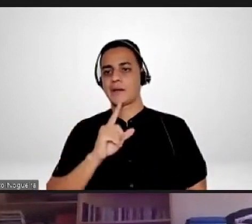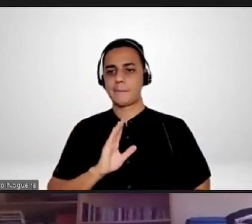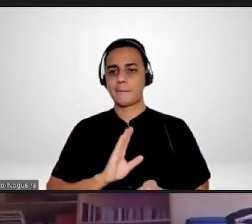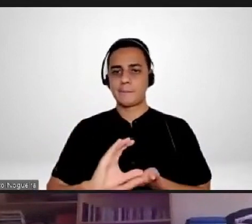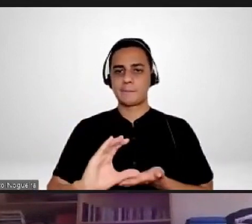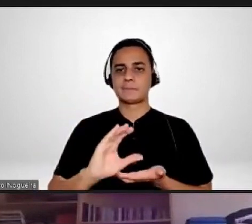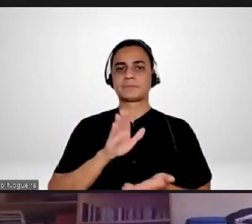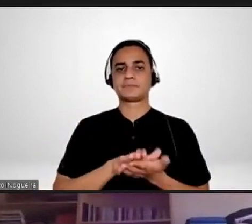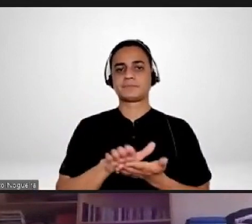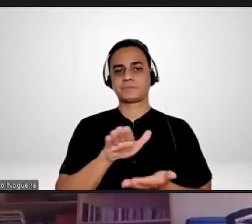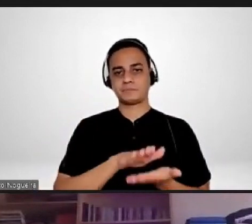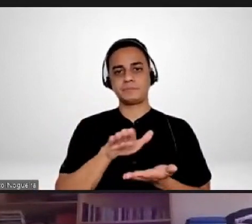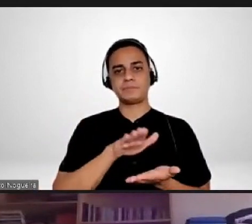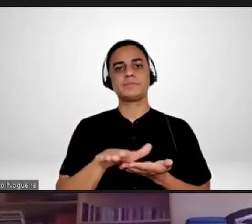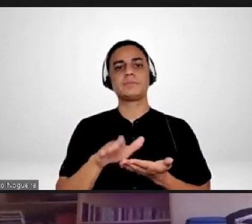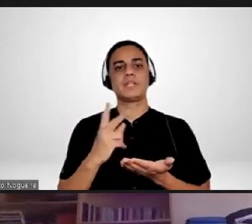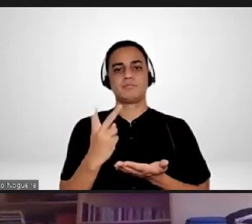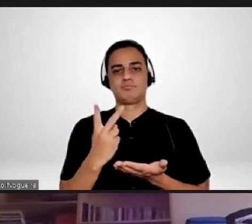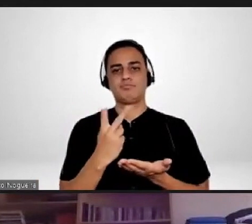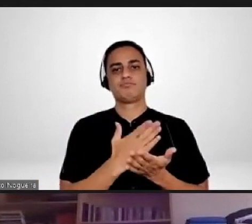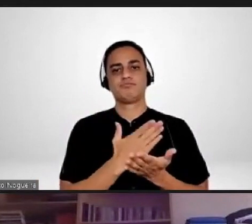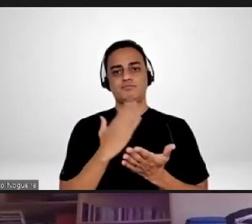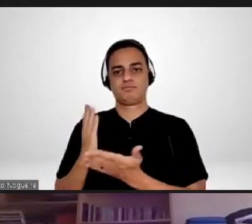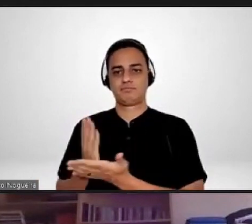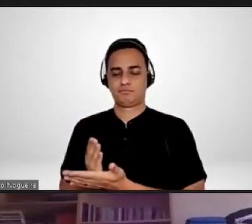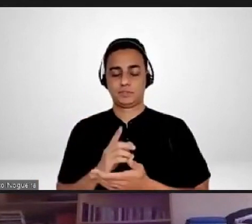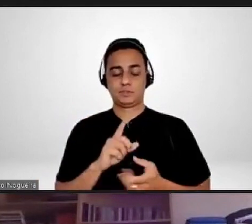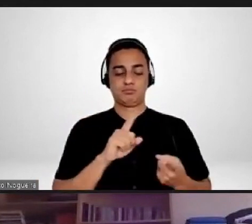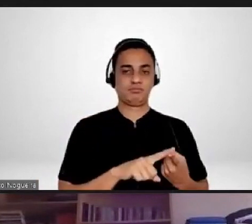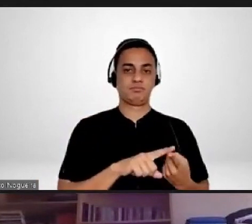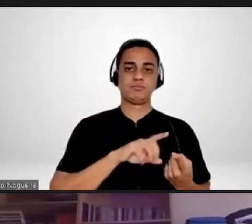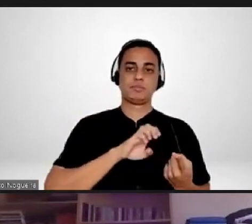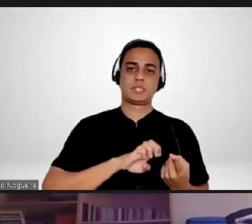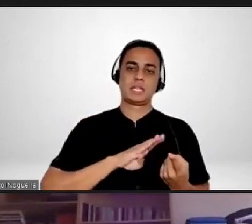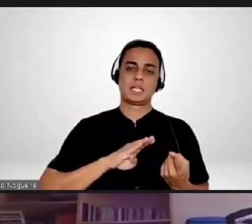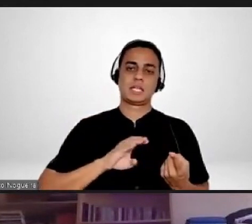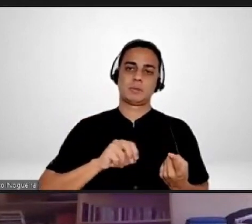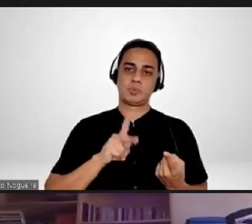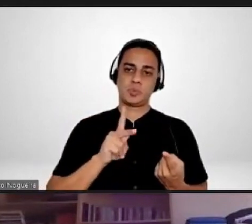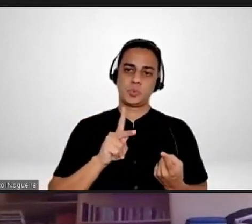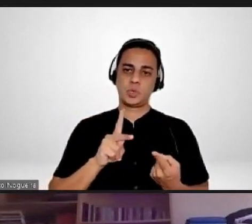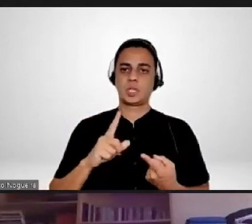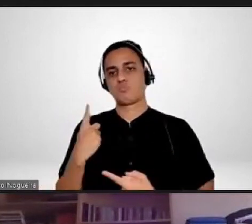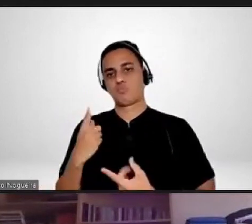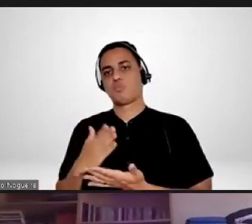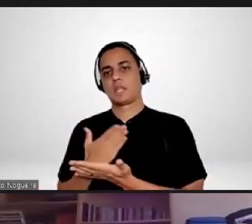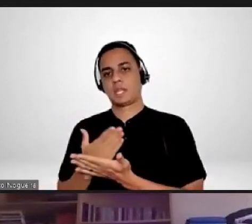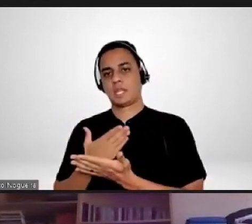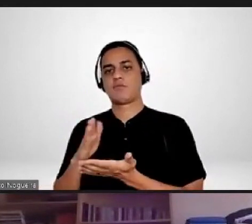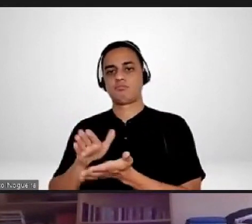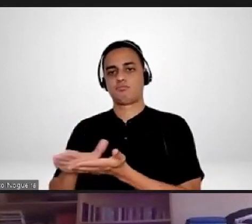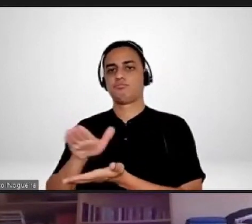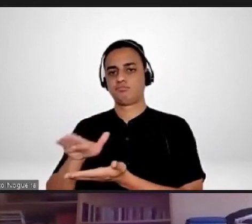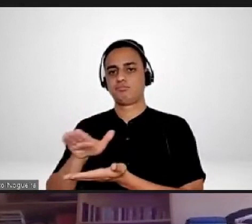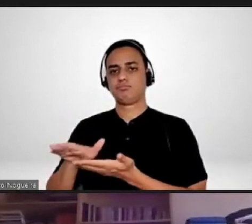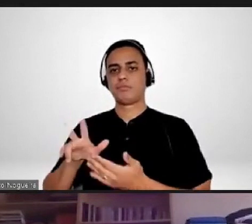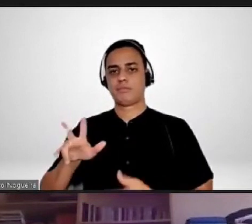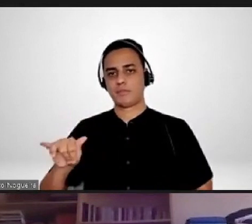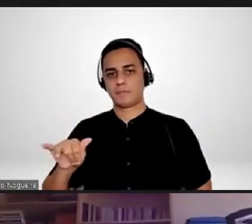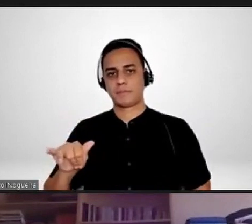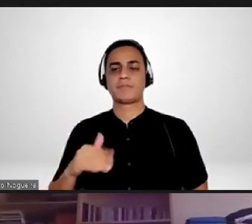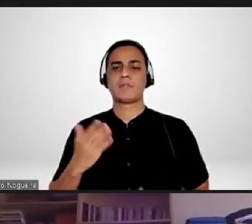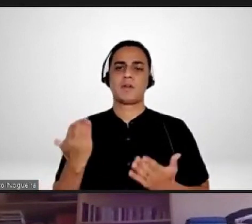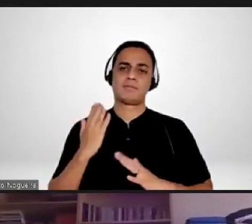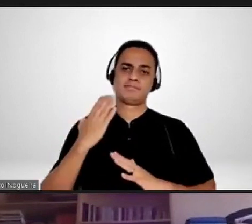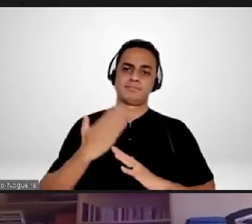do nosso 2 livros, que é o e-book e um livro impresso. E faremos uma pausa